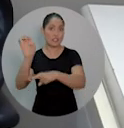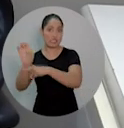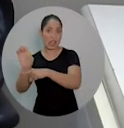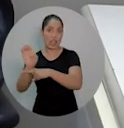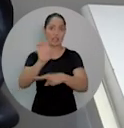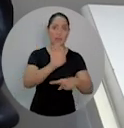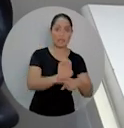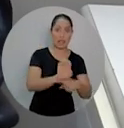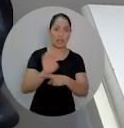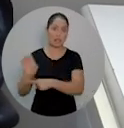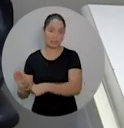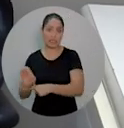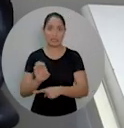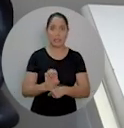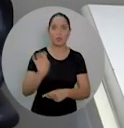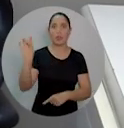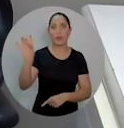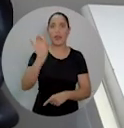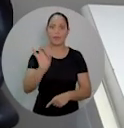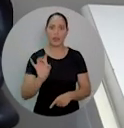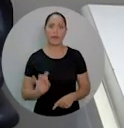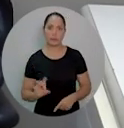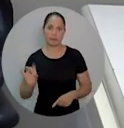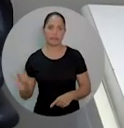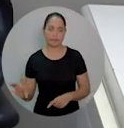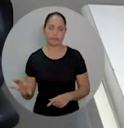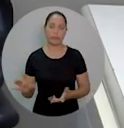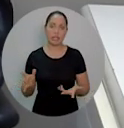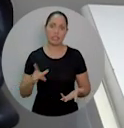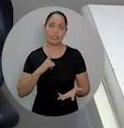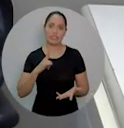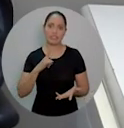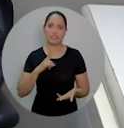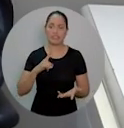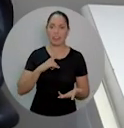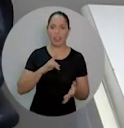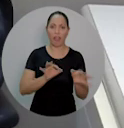de cada estado da federação. Então, cada estado da federação